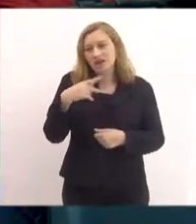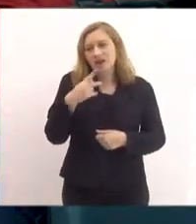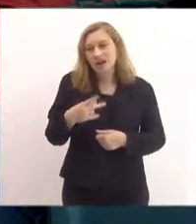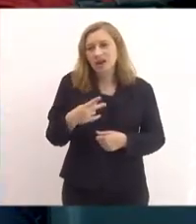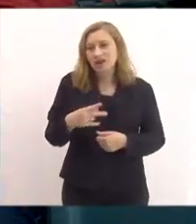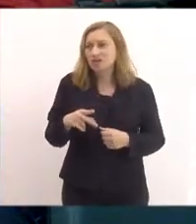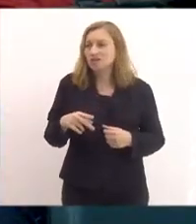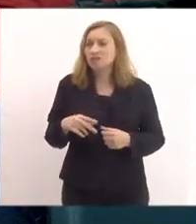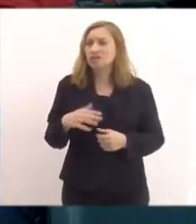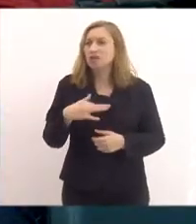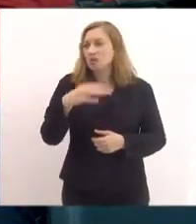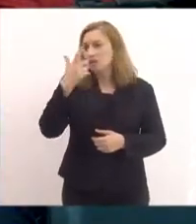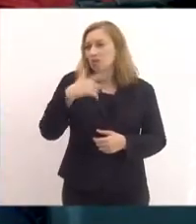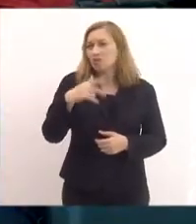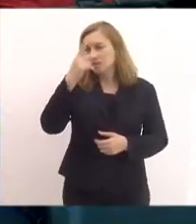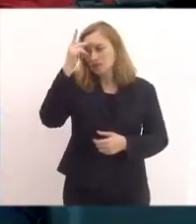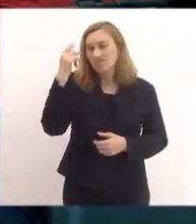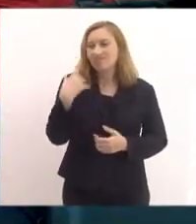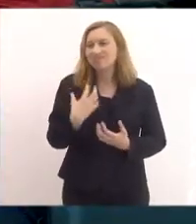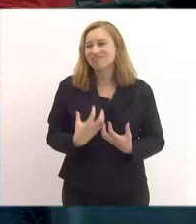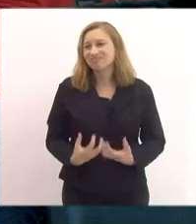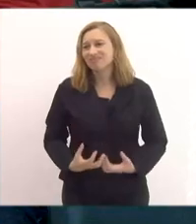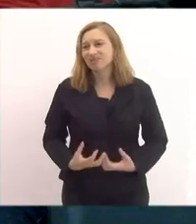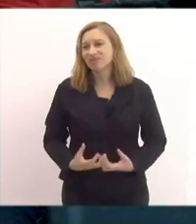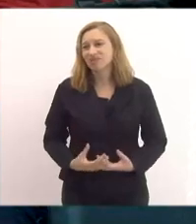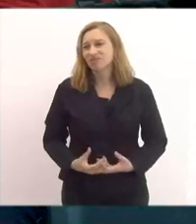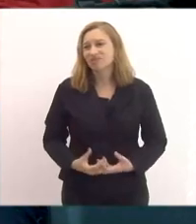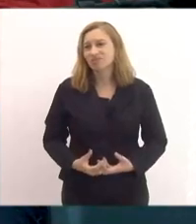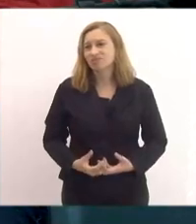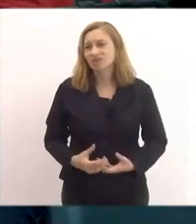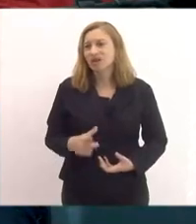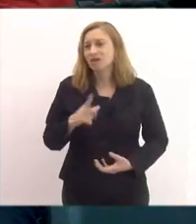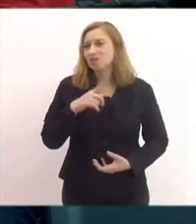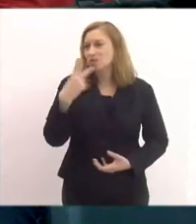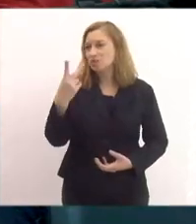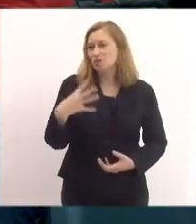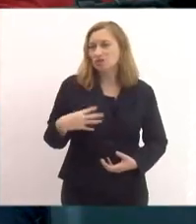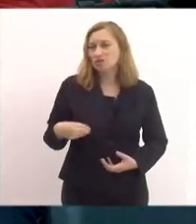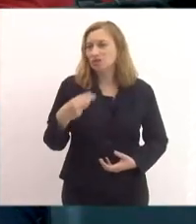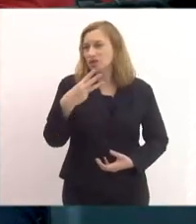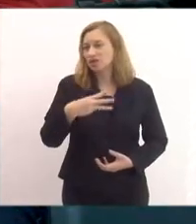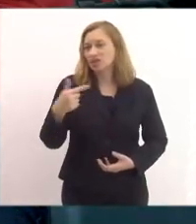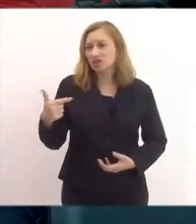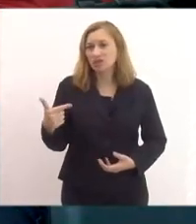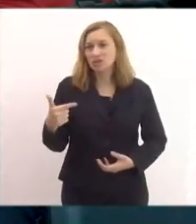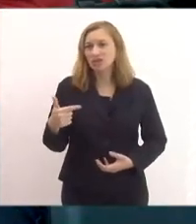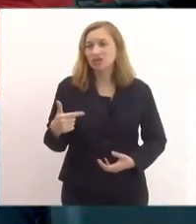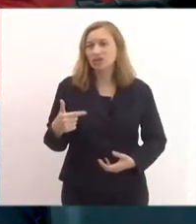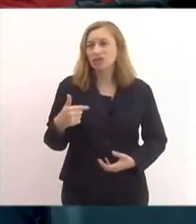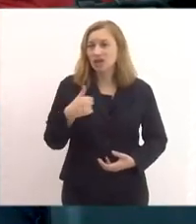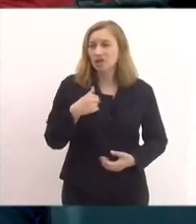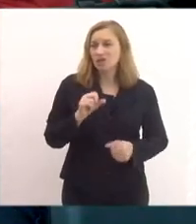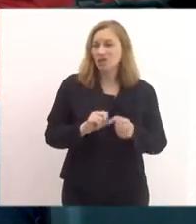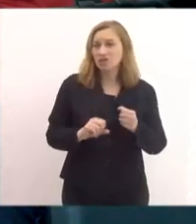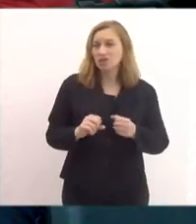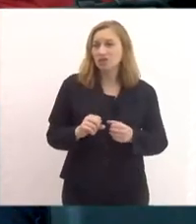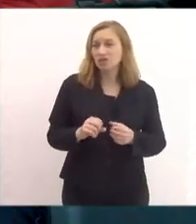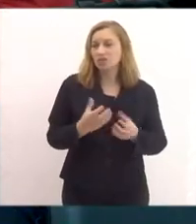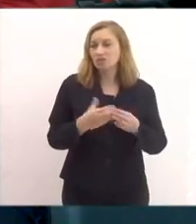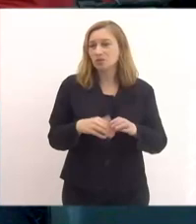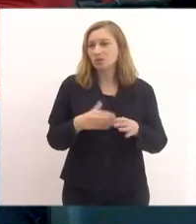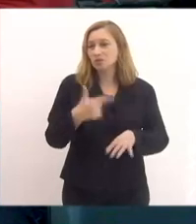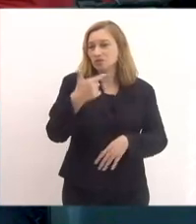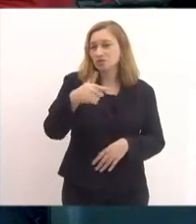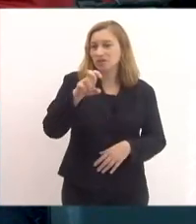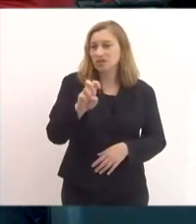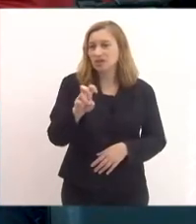raciocínio, porque eu sou uma pessoa que eu estou cansada. Eu tenho dois filhos, eu tenho 32 anos, eu fiz o concurso com 25. Eu sei